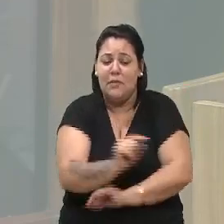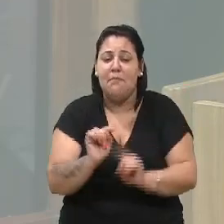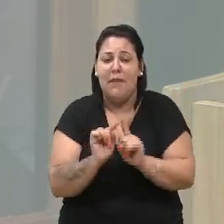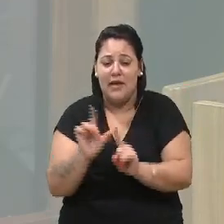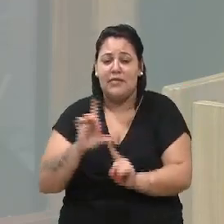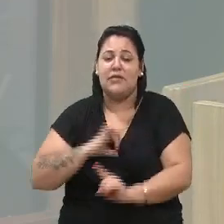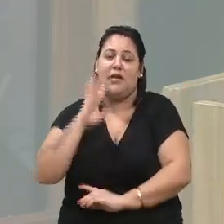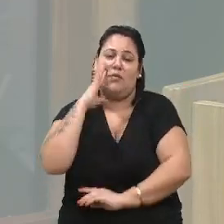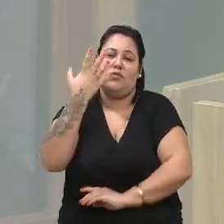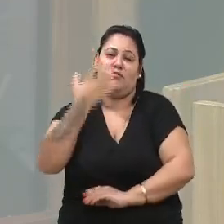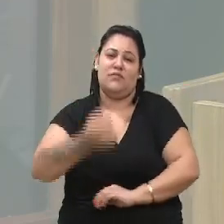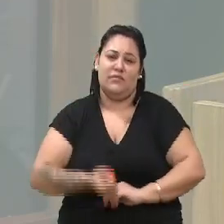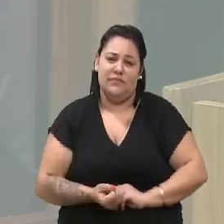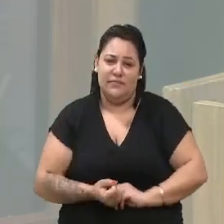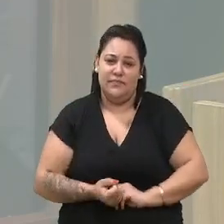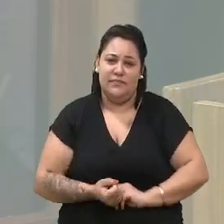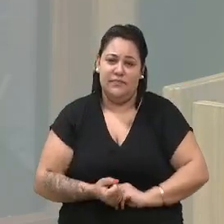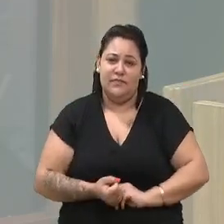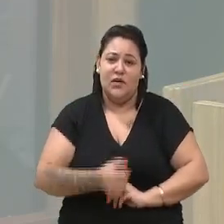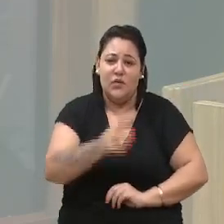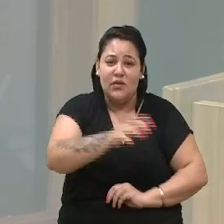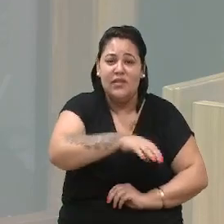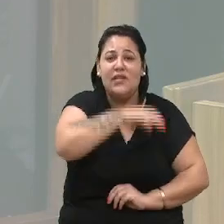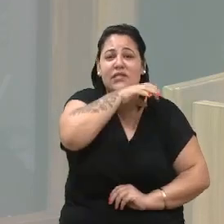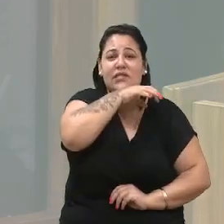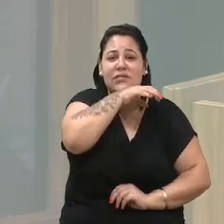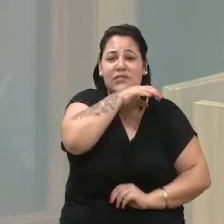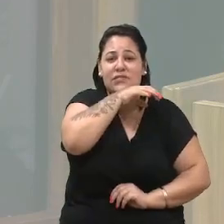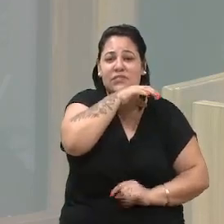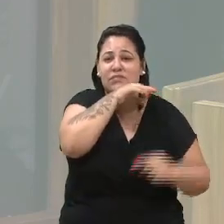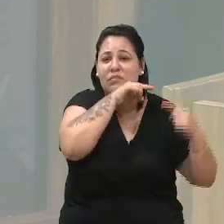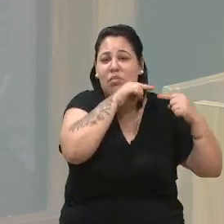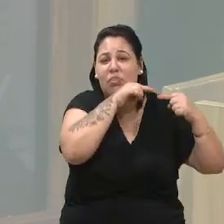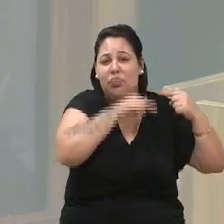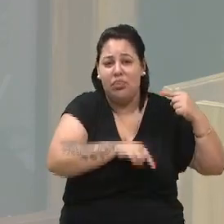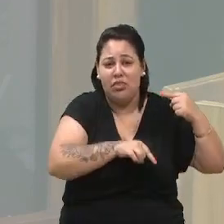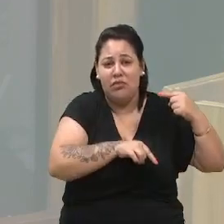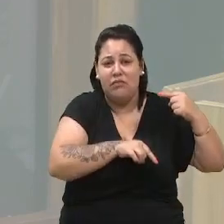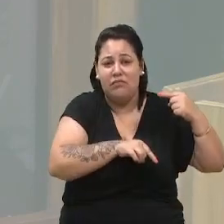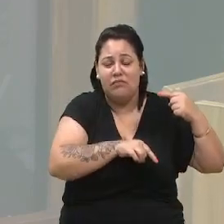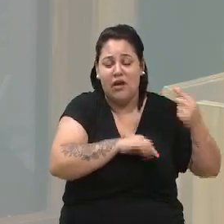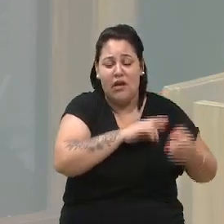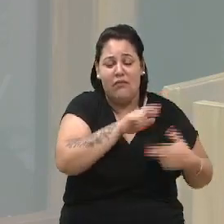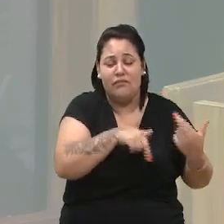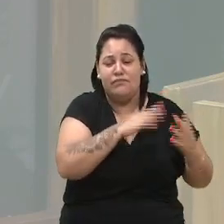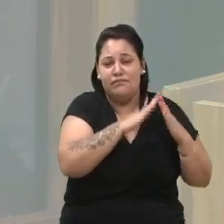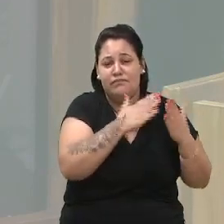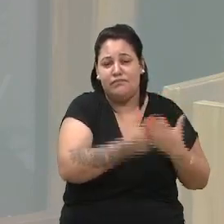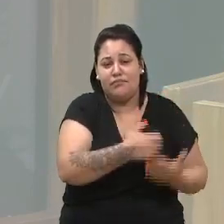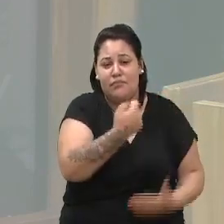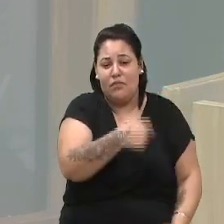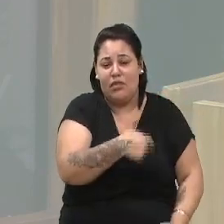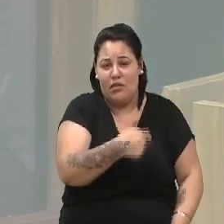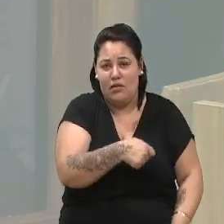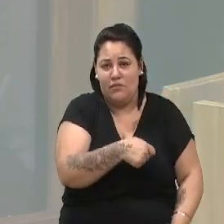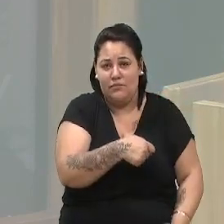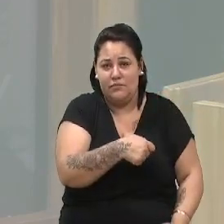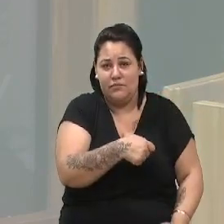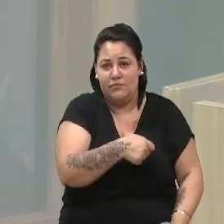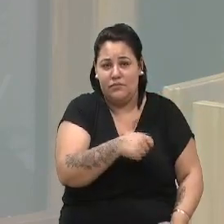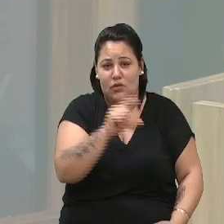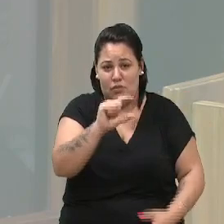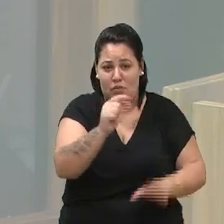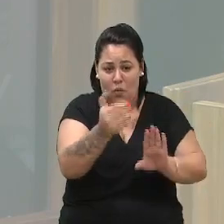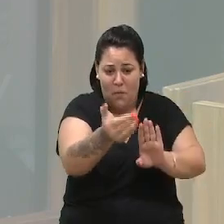solução. Aquele terreno lá não me parece mais adequado para as reformas que a escola precisa. Um pouquinho para trás